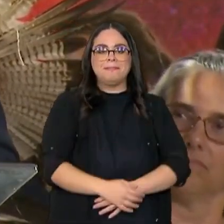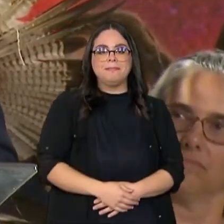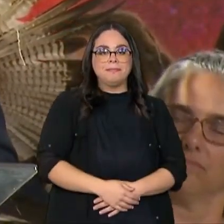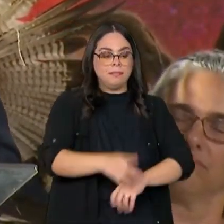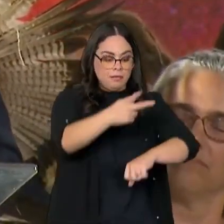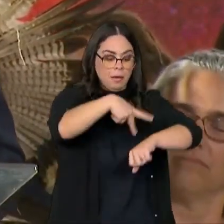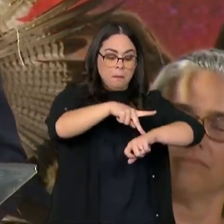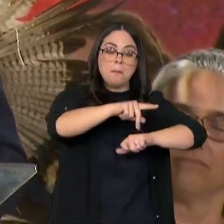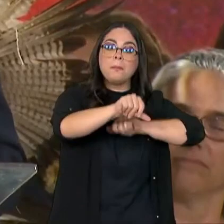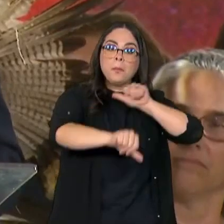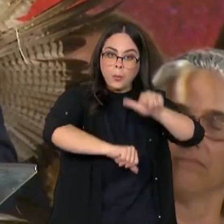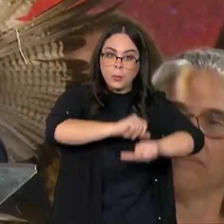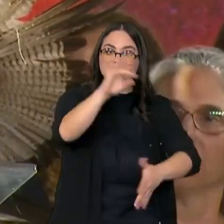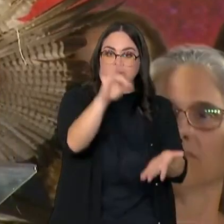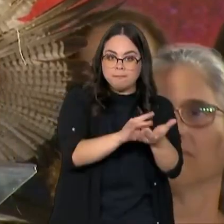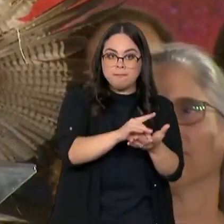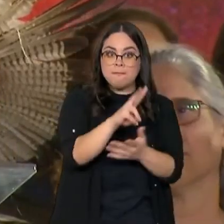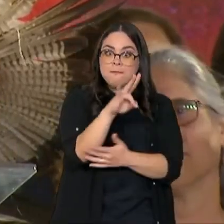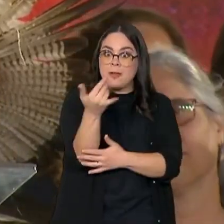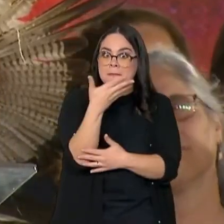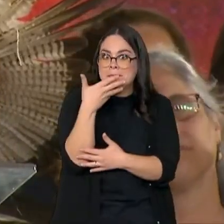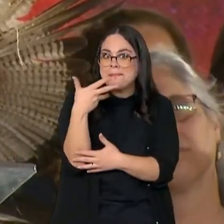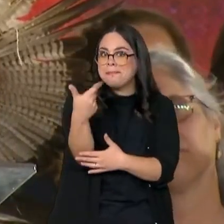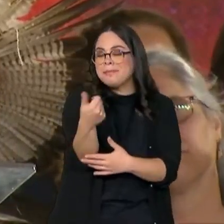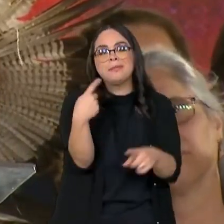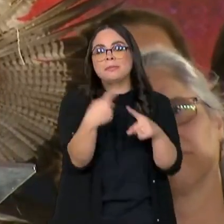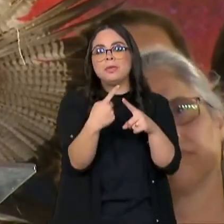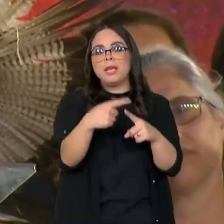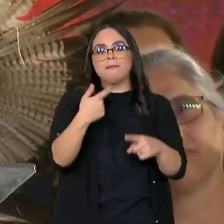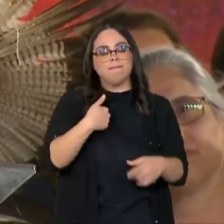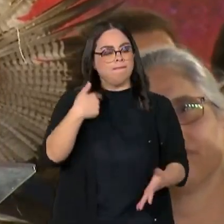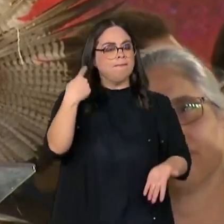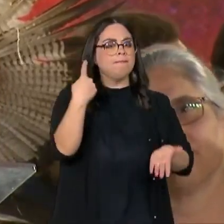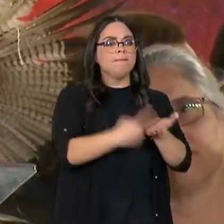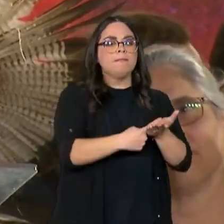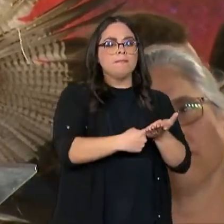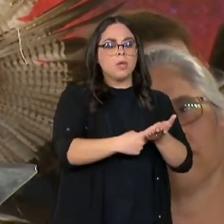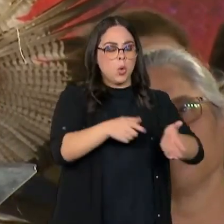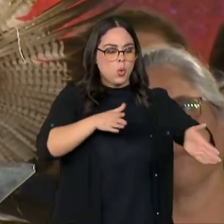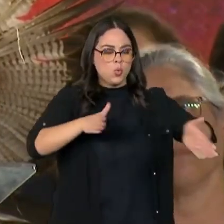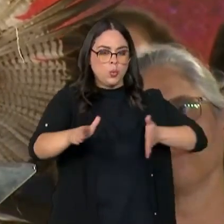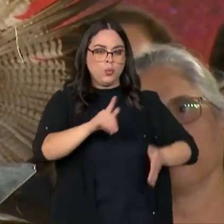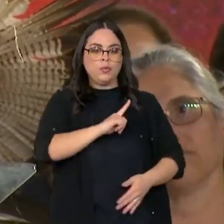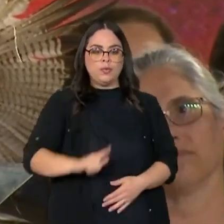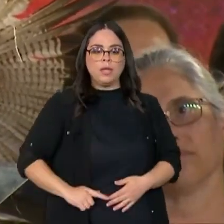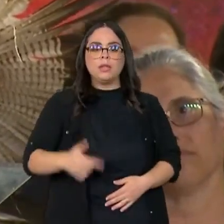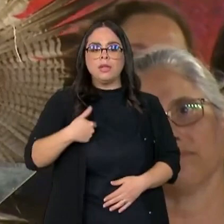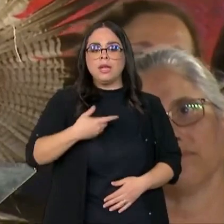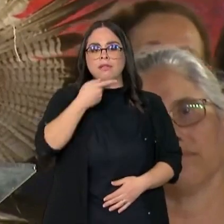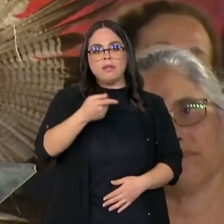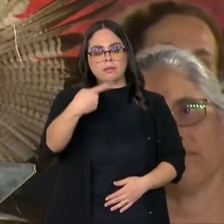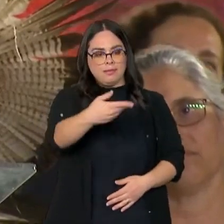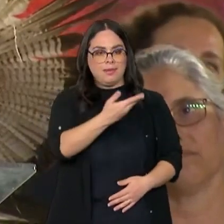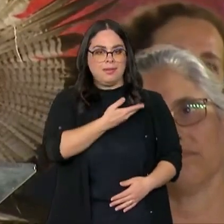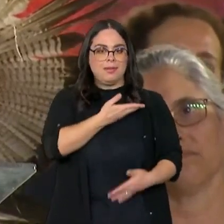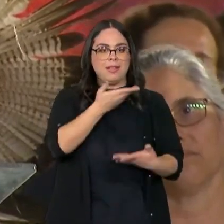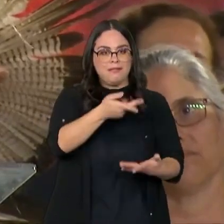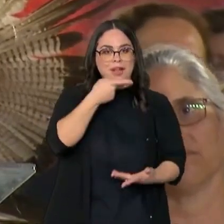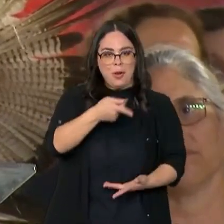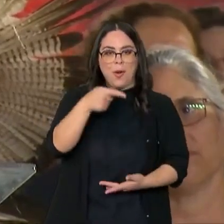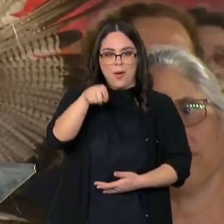mudou. E esse país vai melhorar. Porque eu não tenho compromisso com o meu mandato e eu queria apenas que a companheira que falou